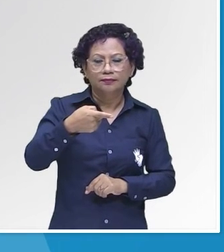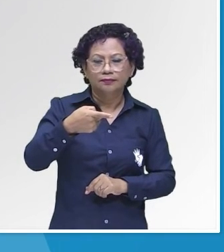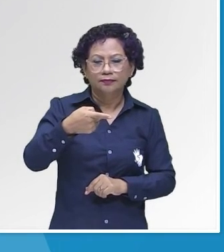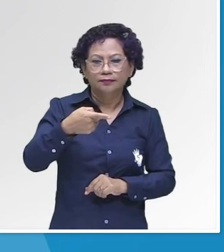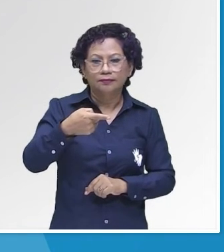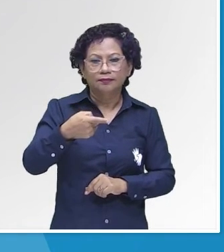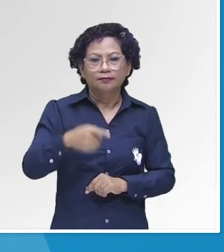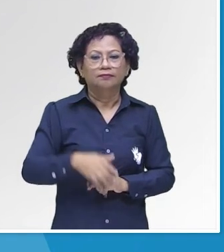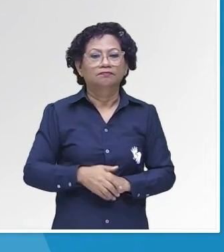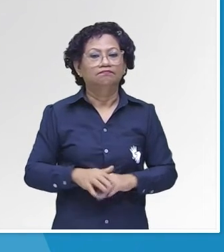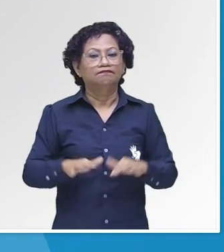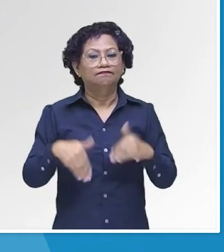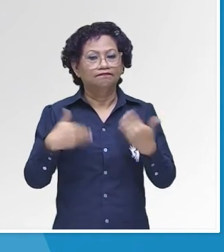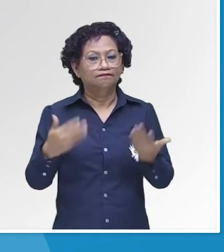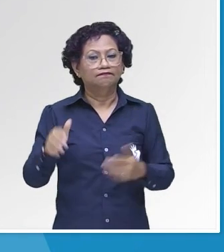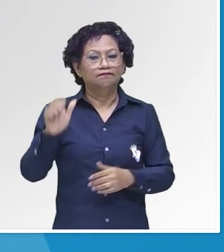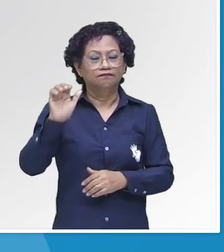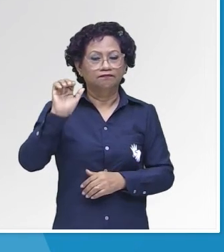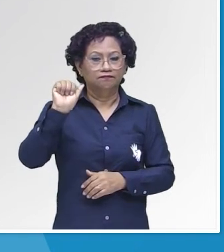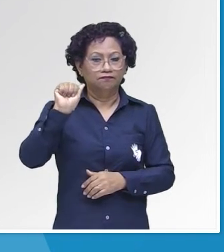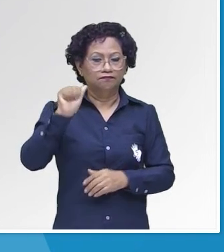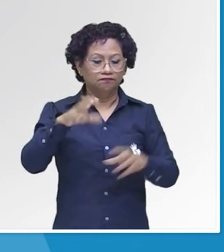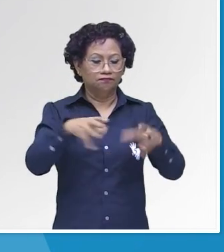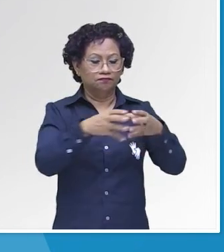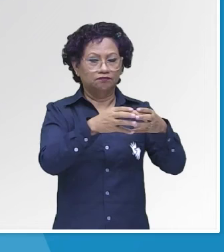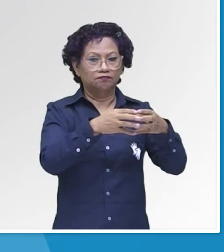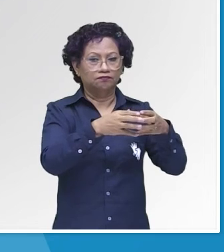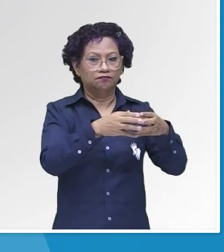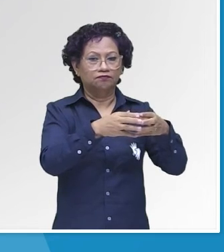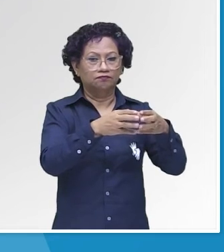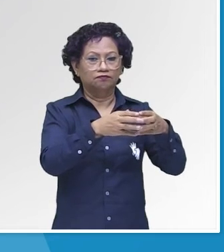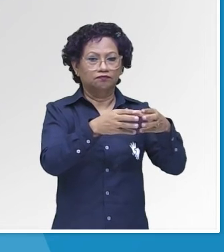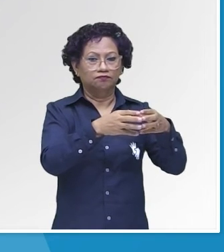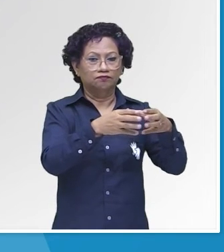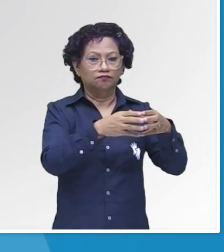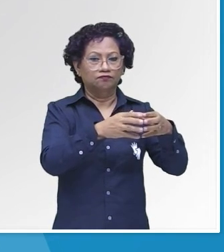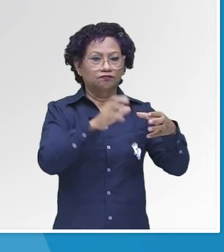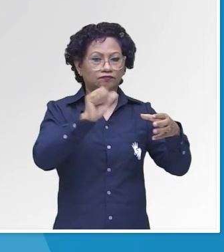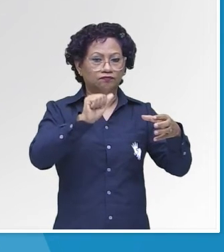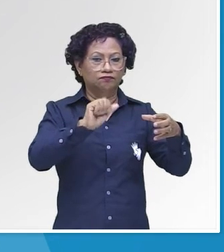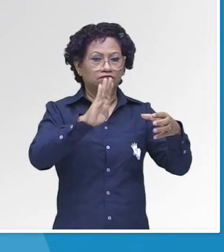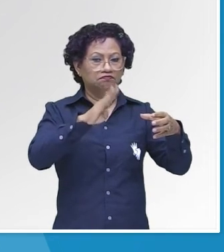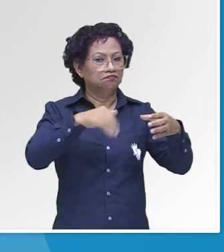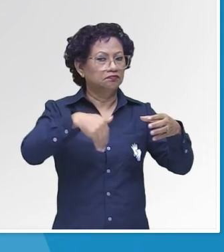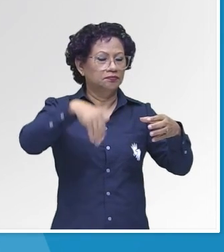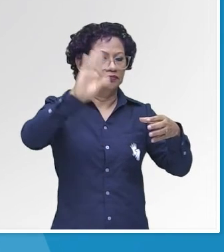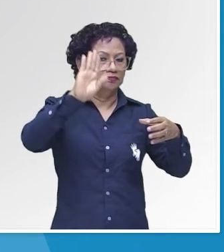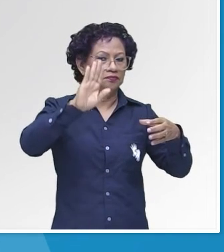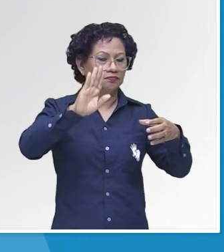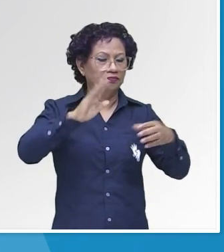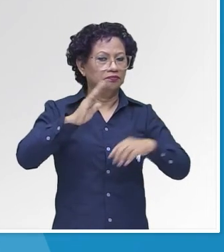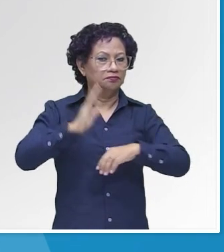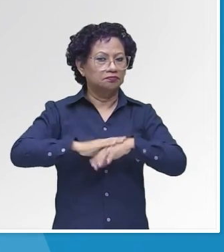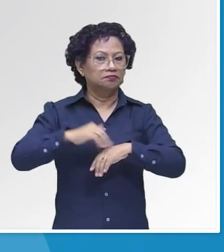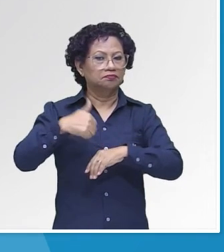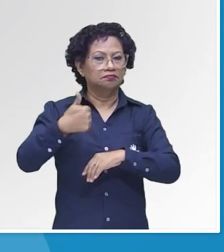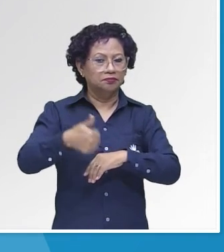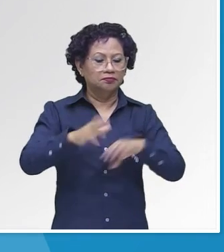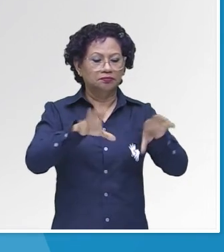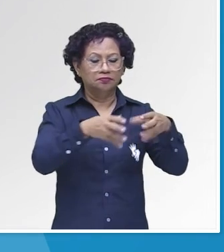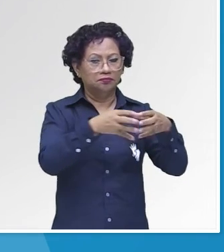é um grupo mais favorecido, né? Então, ele tem uma média salarial melhor. Então, são grupos